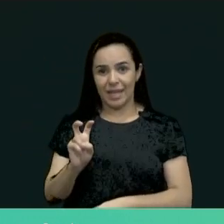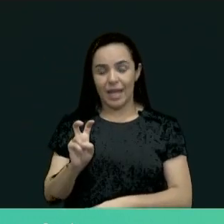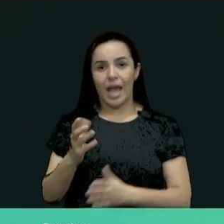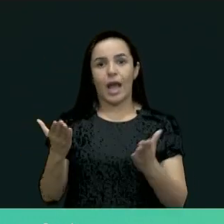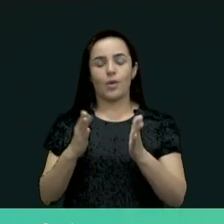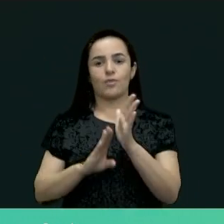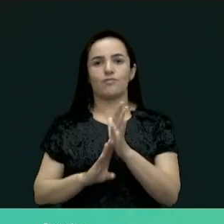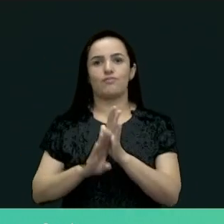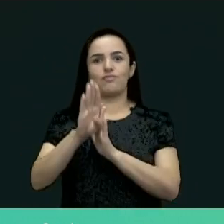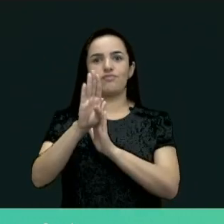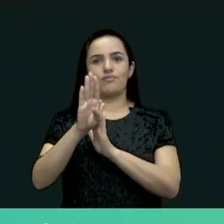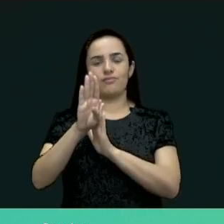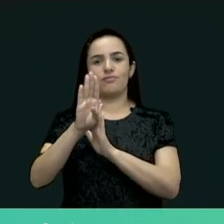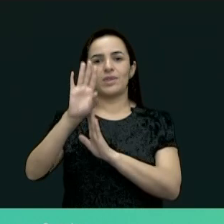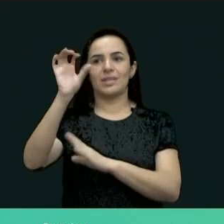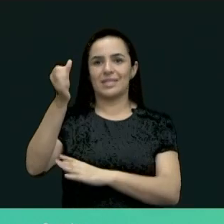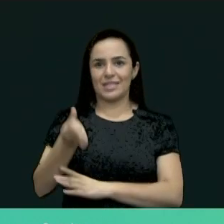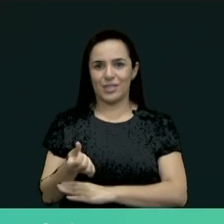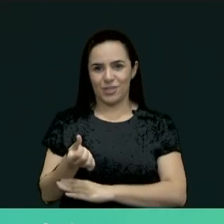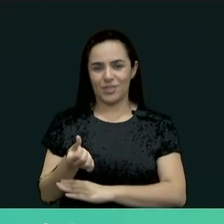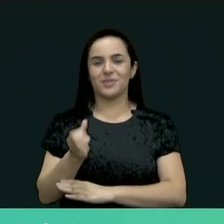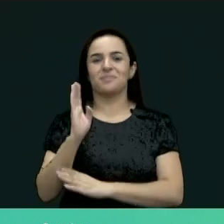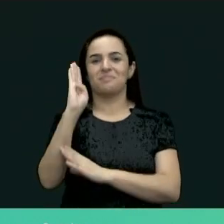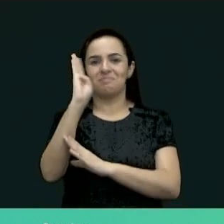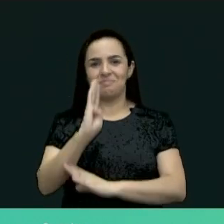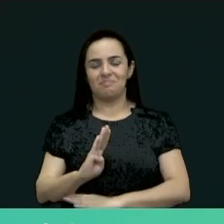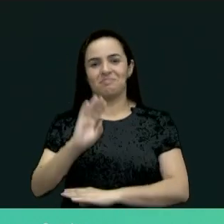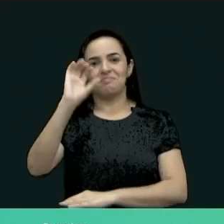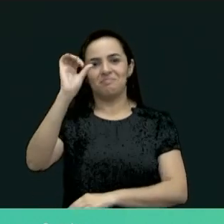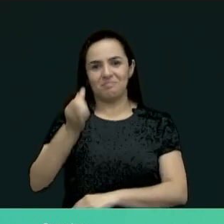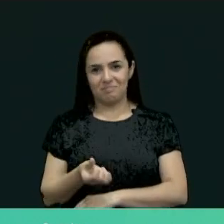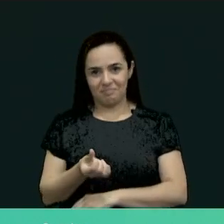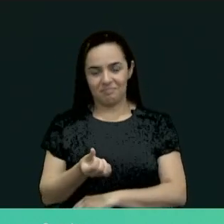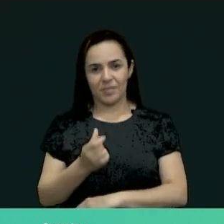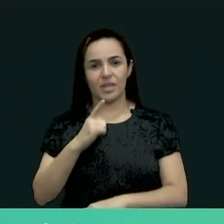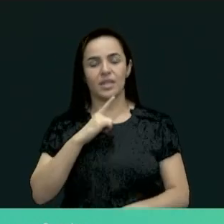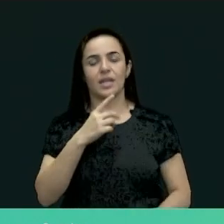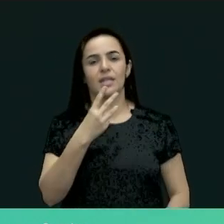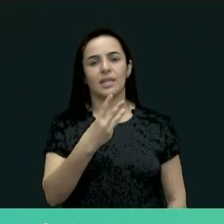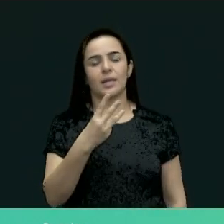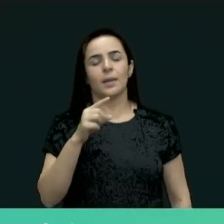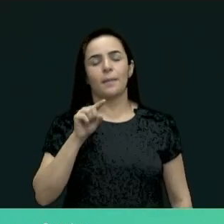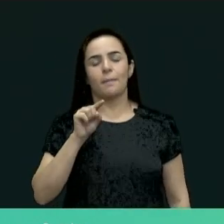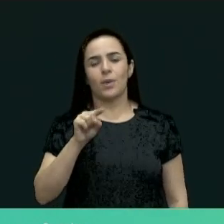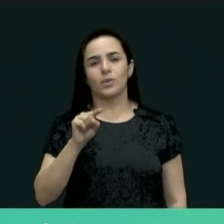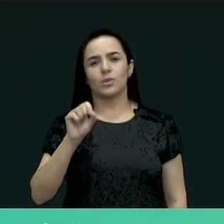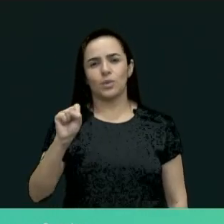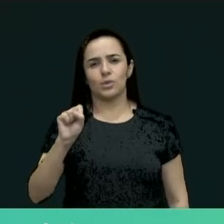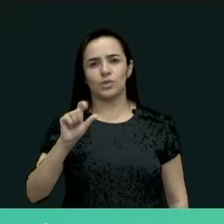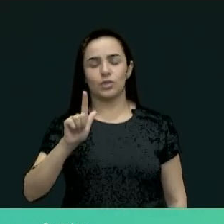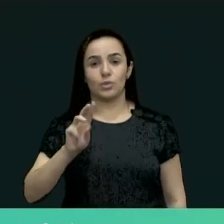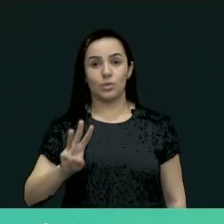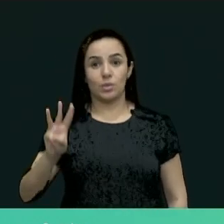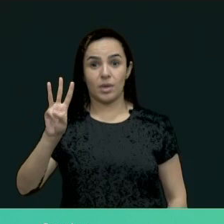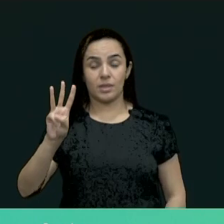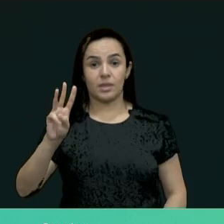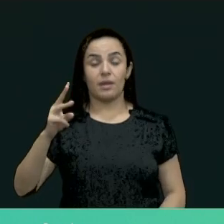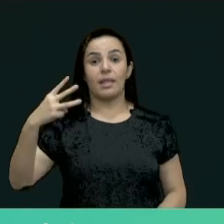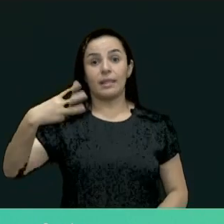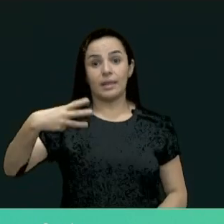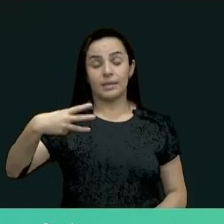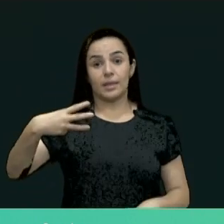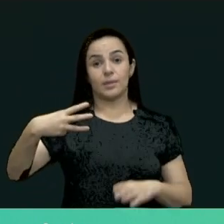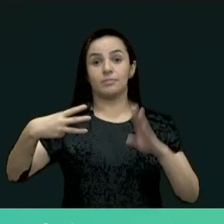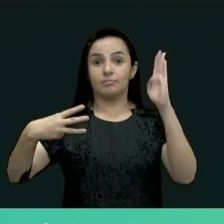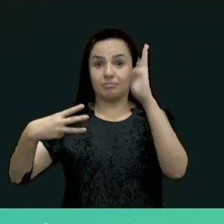capacidade instalada, o Brasil instalou 3,8 gigawatts no ano de 2021 e foi o terceiro país que mais